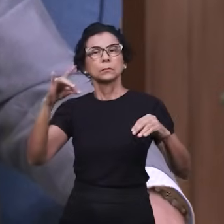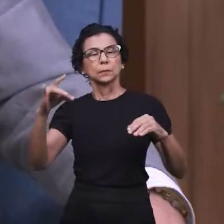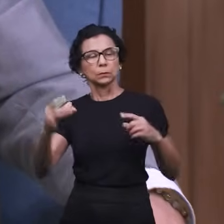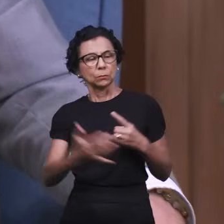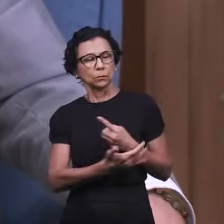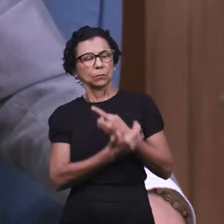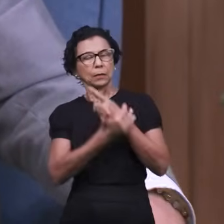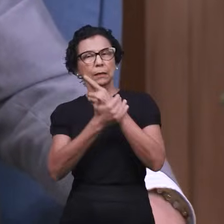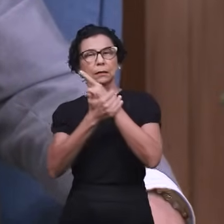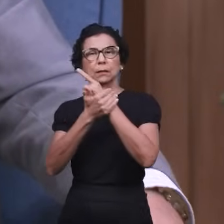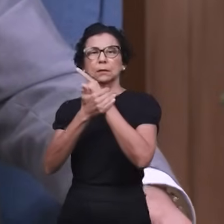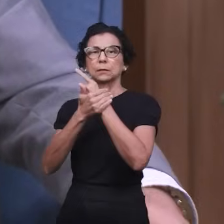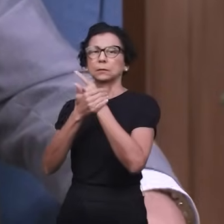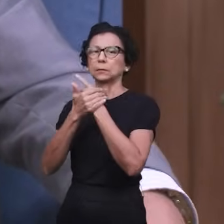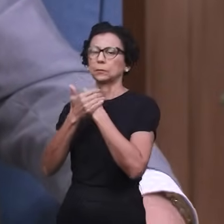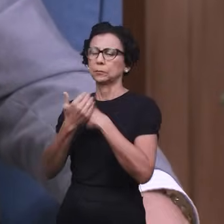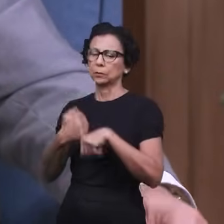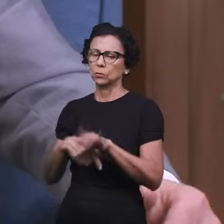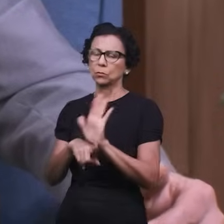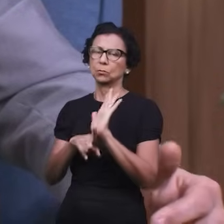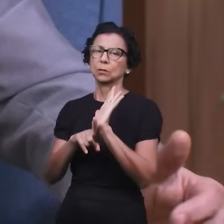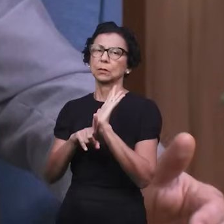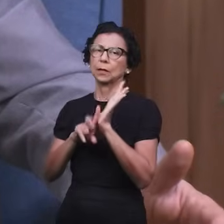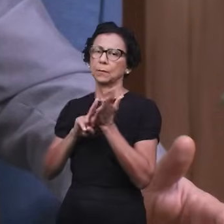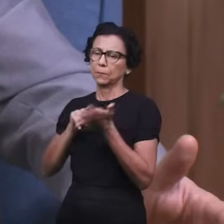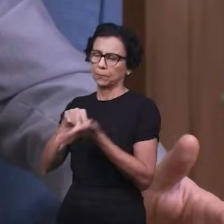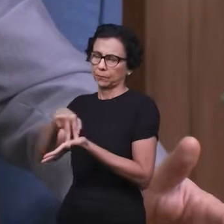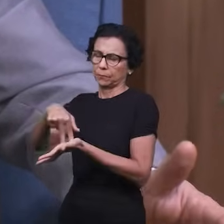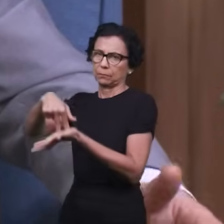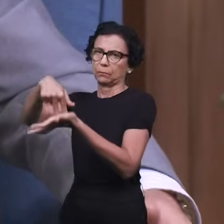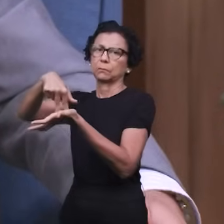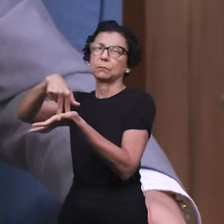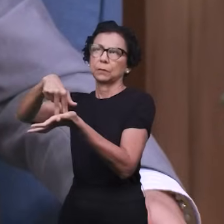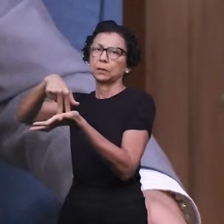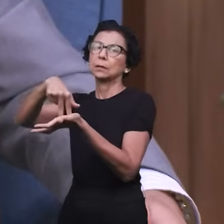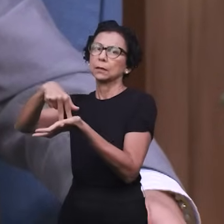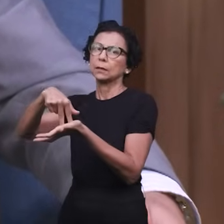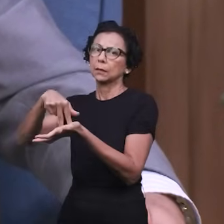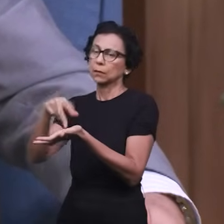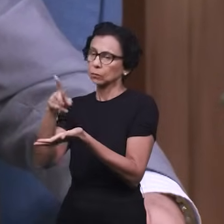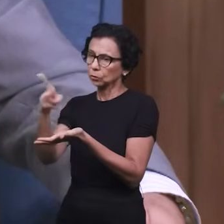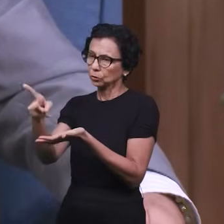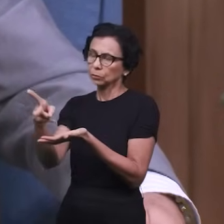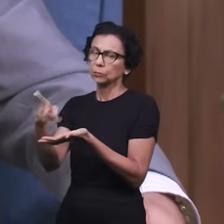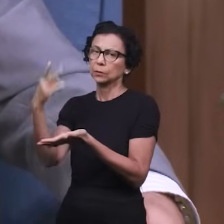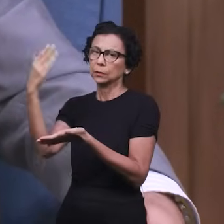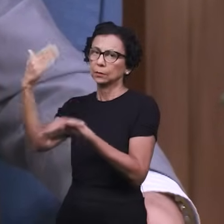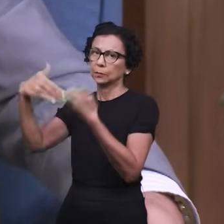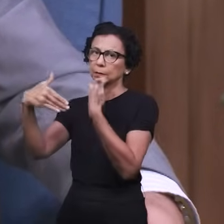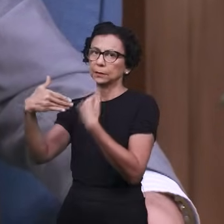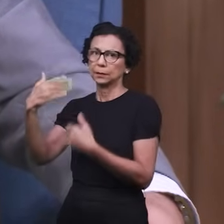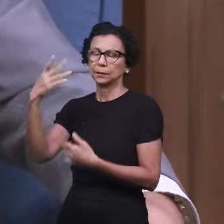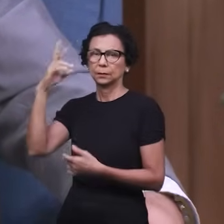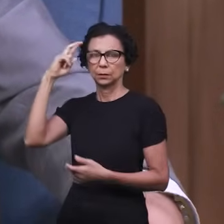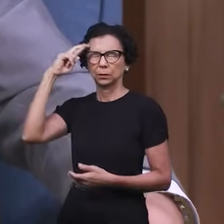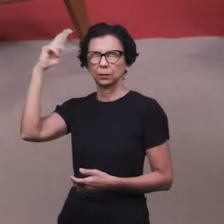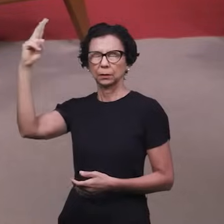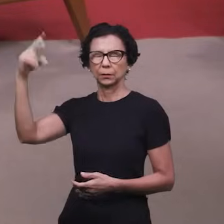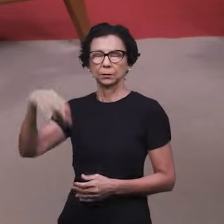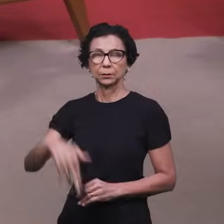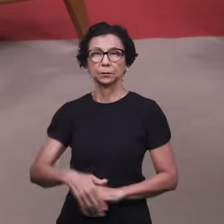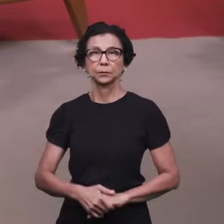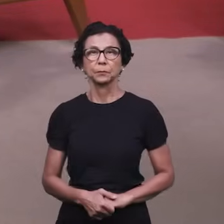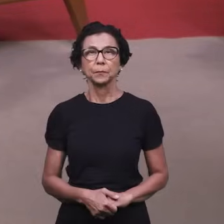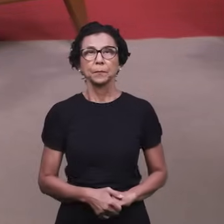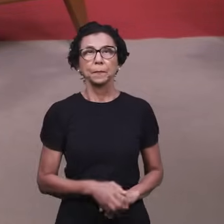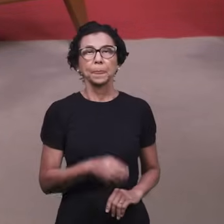manter com o bom cheiro de Cristo, para nos manter vivendo essa experiência maravilhosa. E